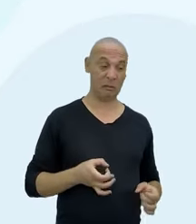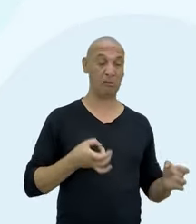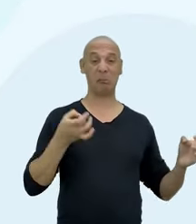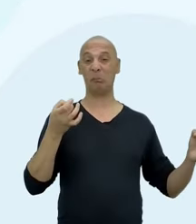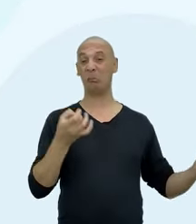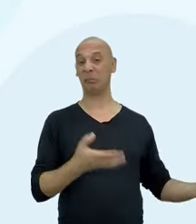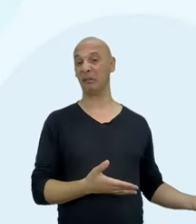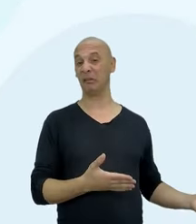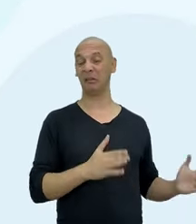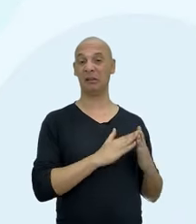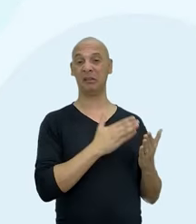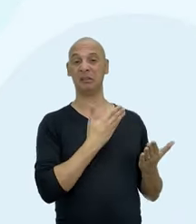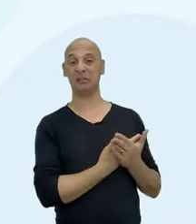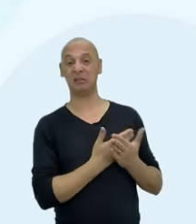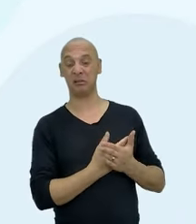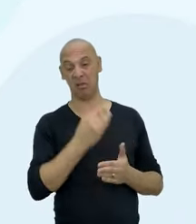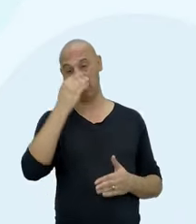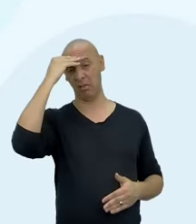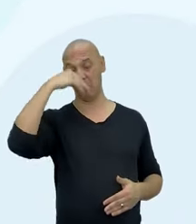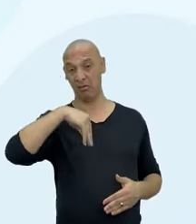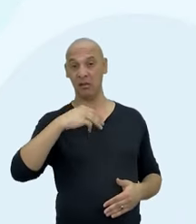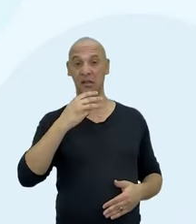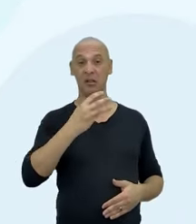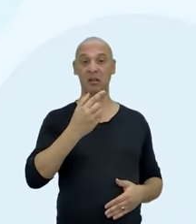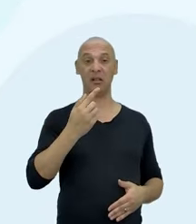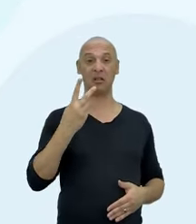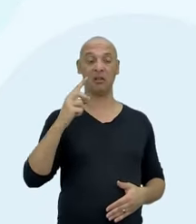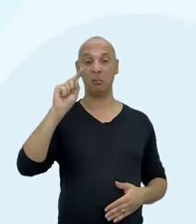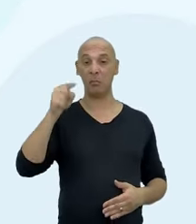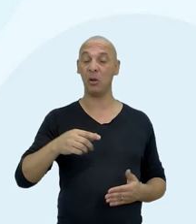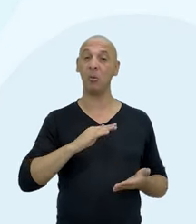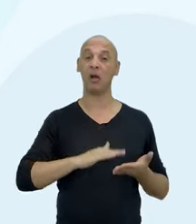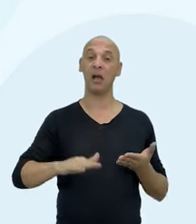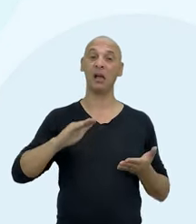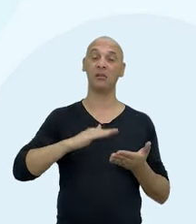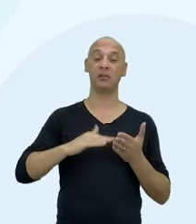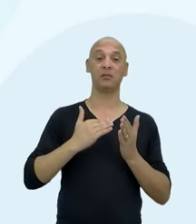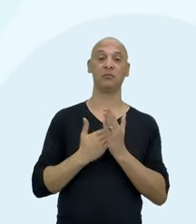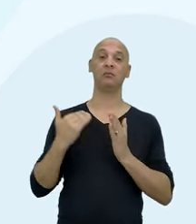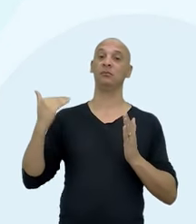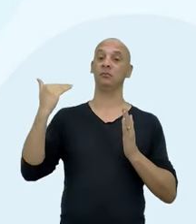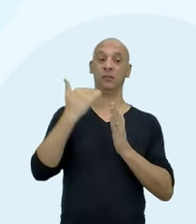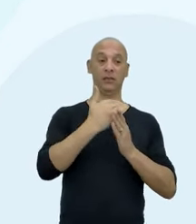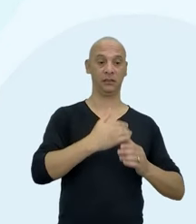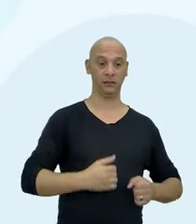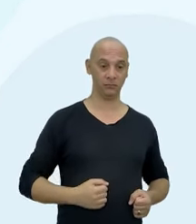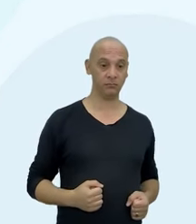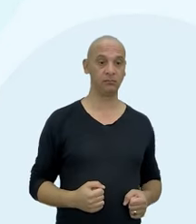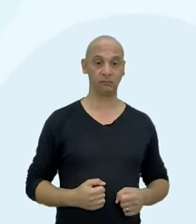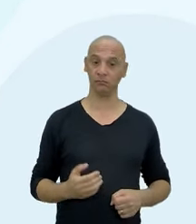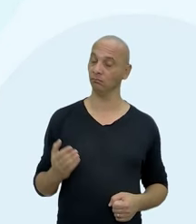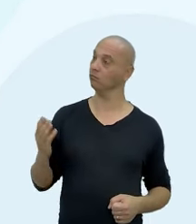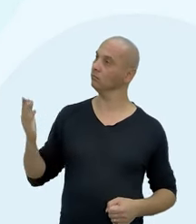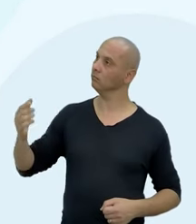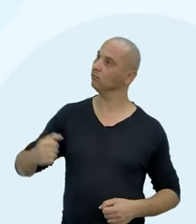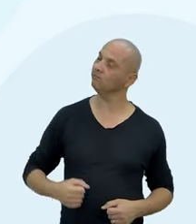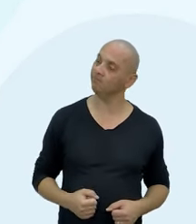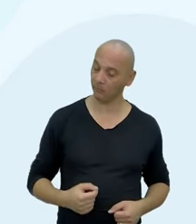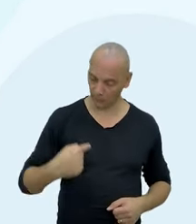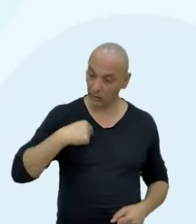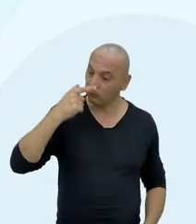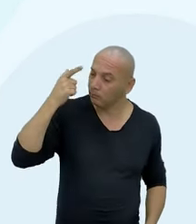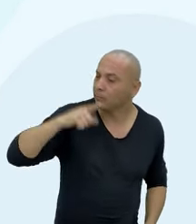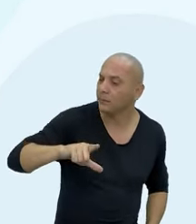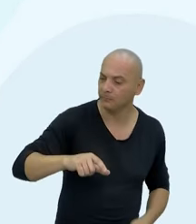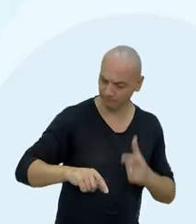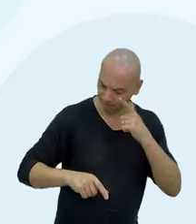abandonar ou não aprender Ele custa 372 mil por isso que eles fazem quatro vezes mais né se eu consigo